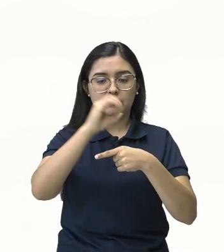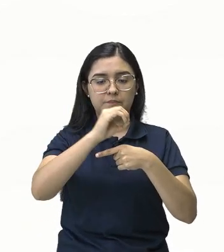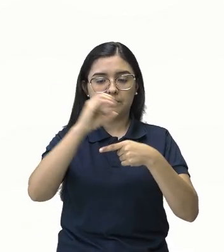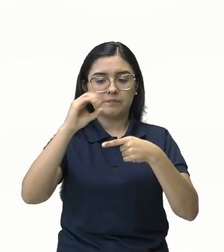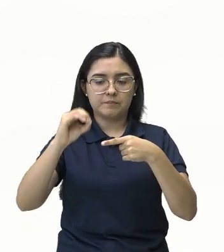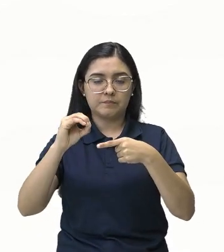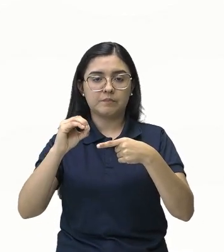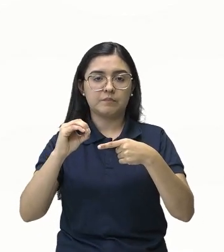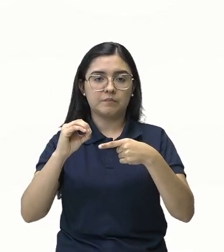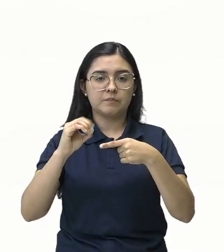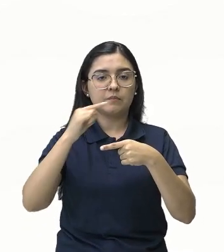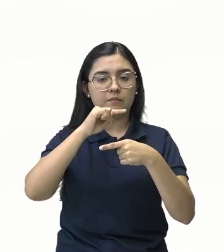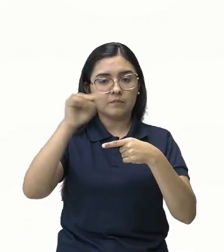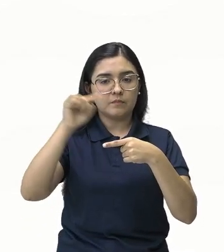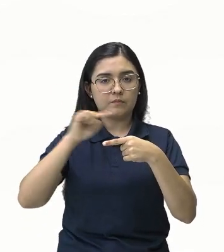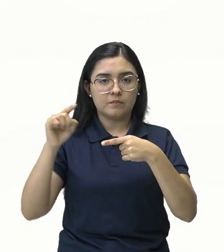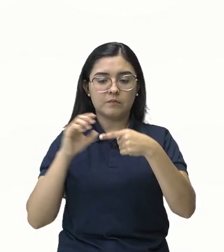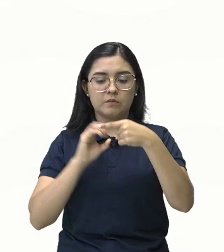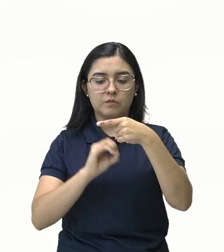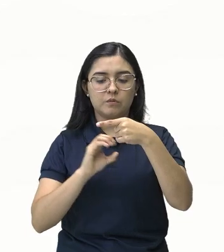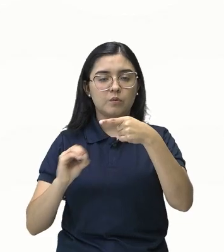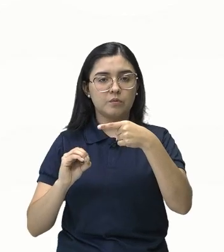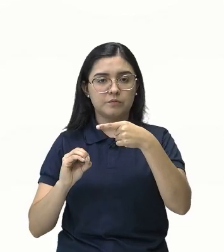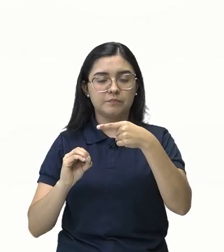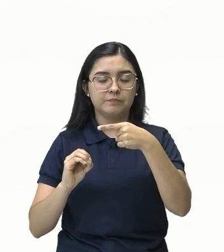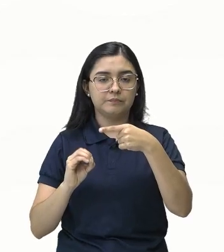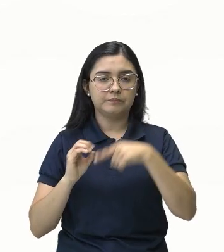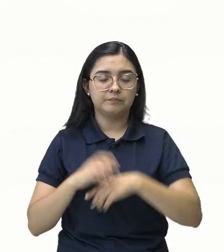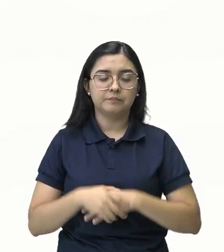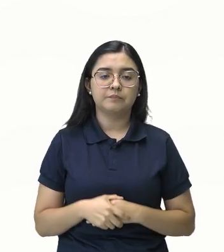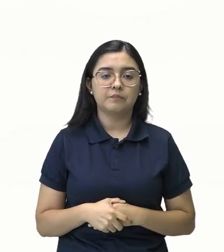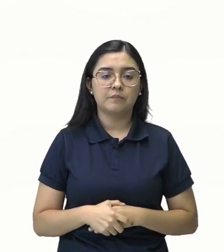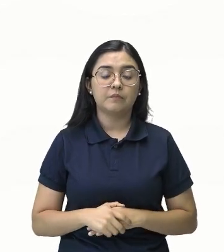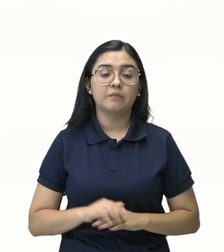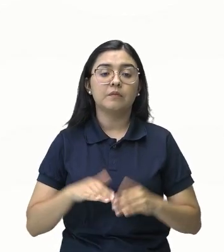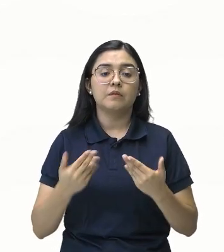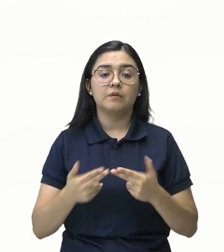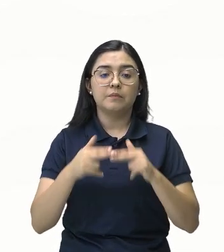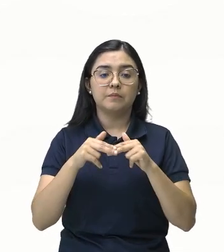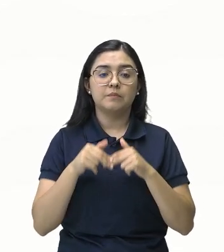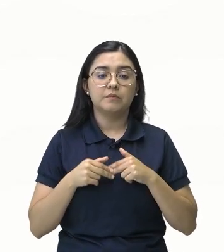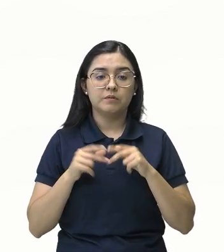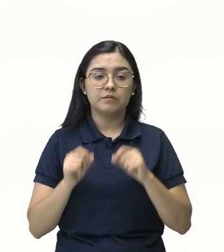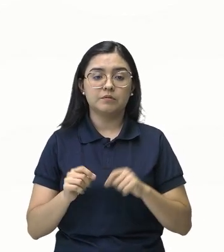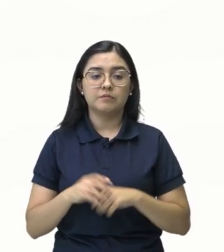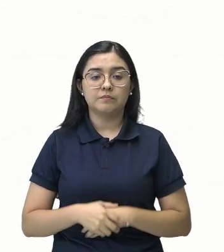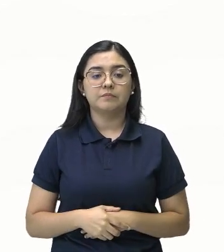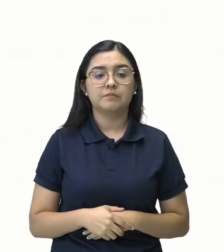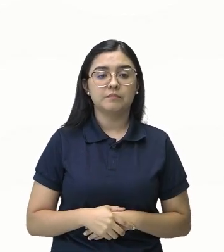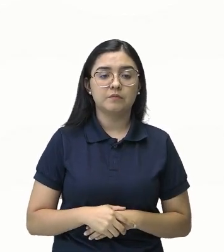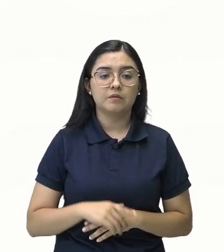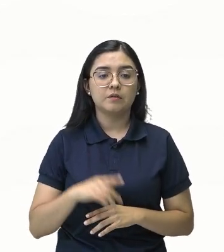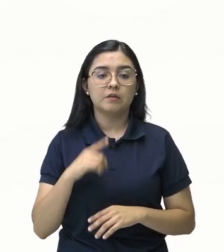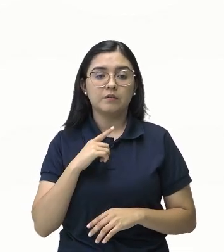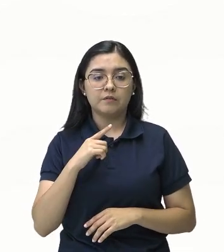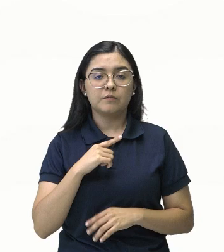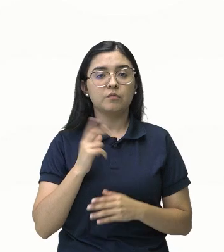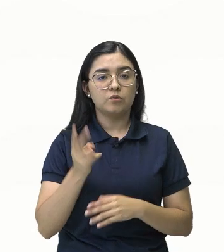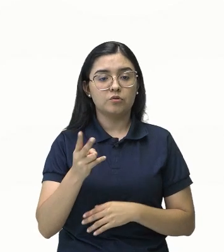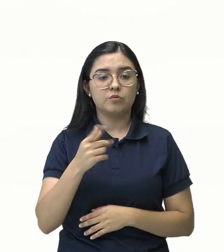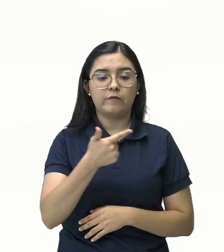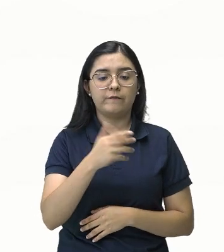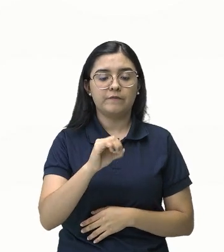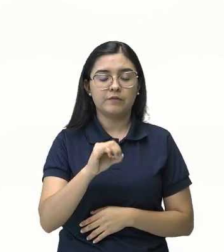eu só posso cortar 2 zeros embaixo. Tá bom? Por isso, eu não cortei este terceiro aqui, porque eu